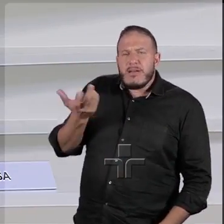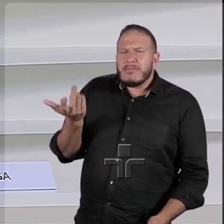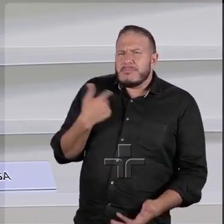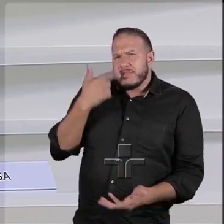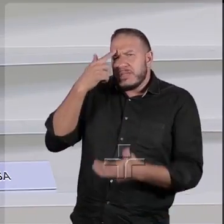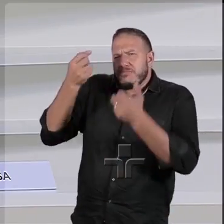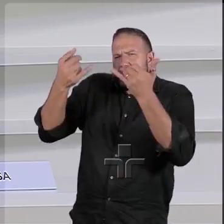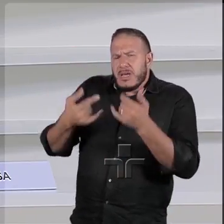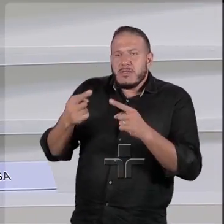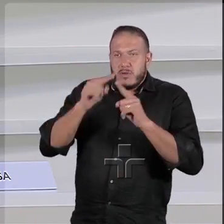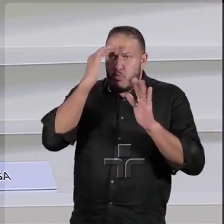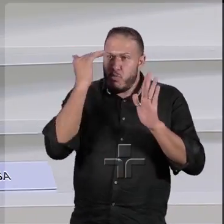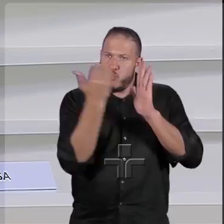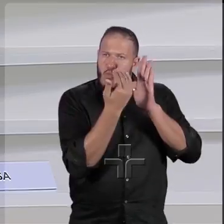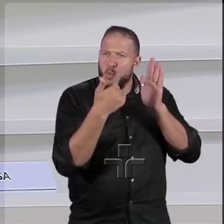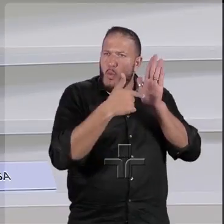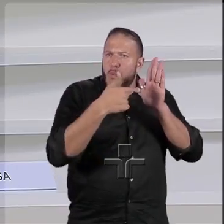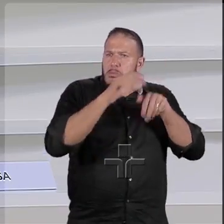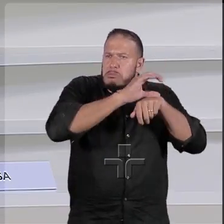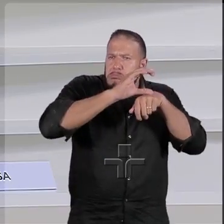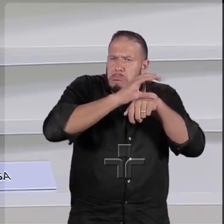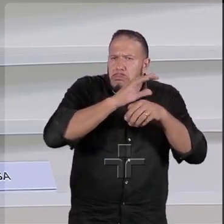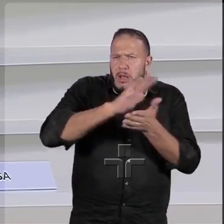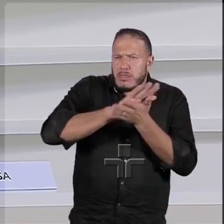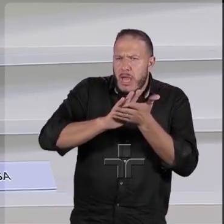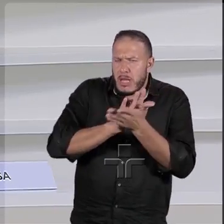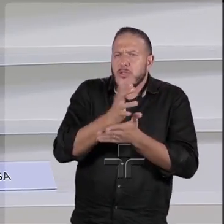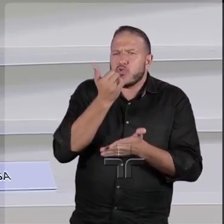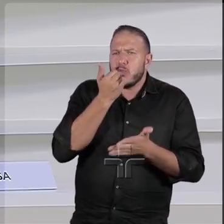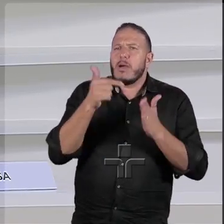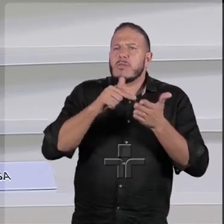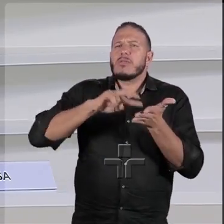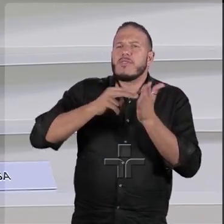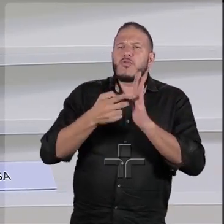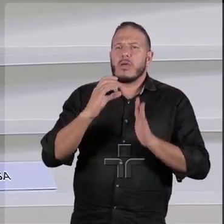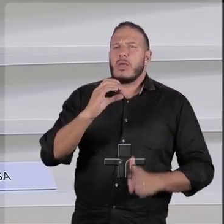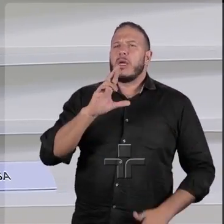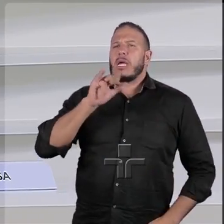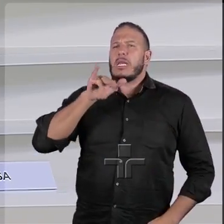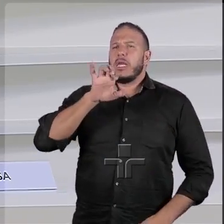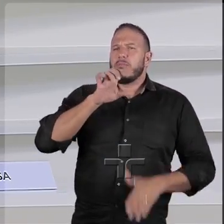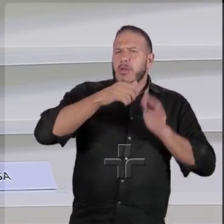não cumpre a Constituição está cometendo um crime.